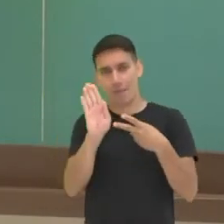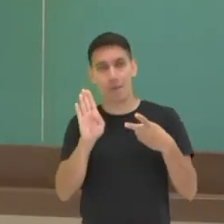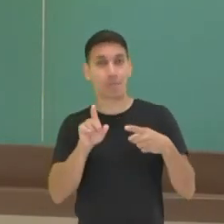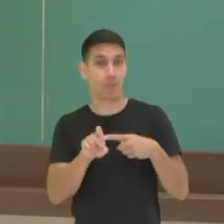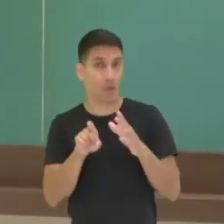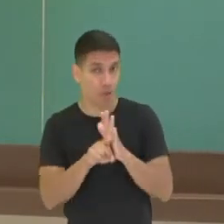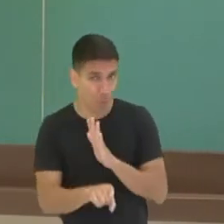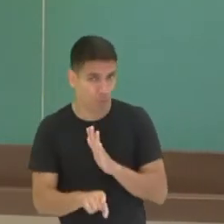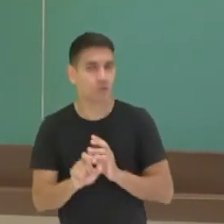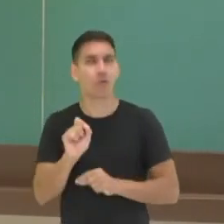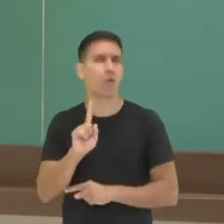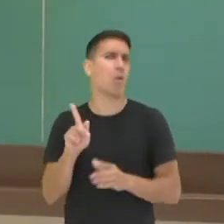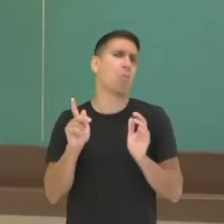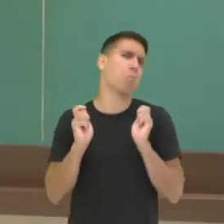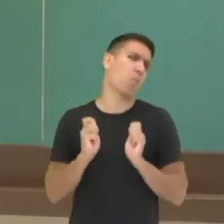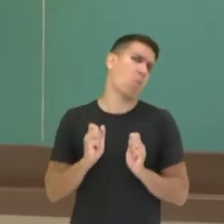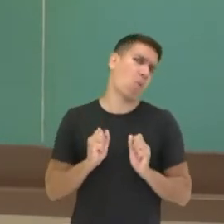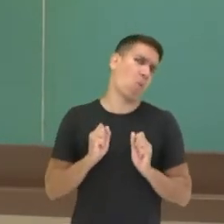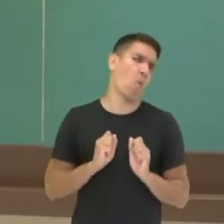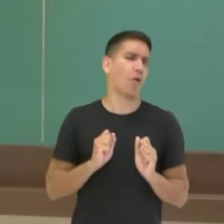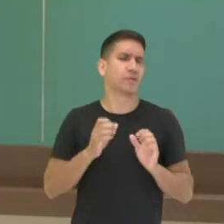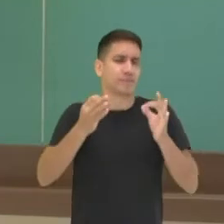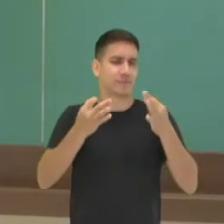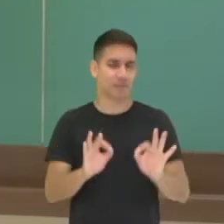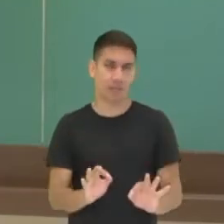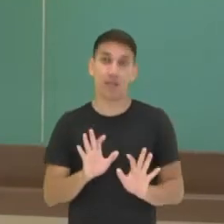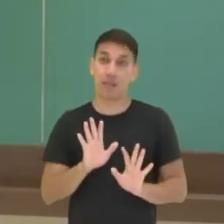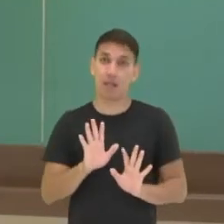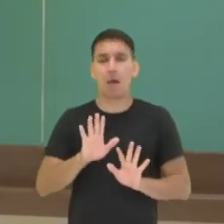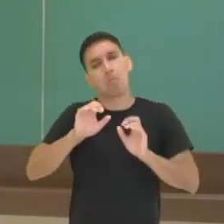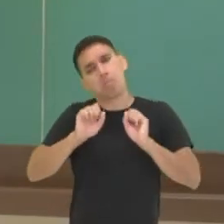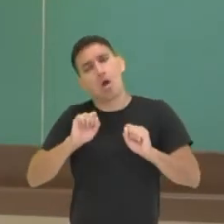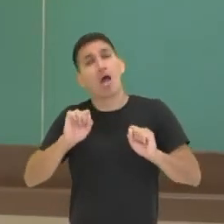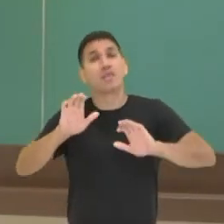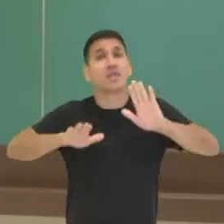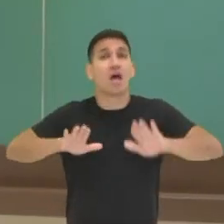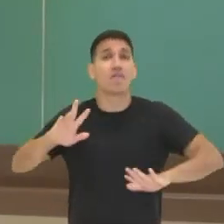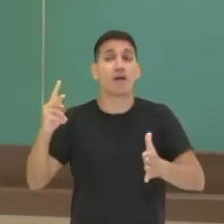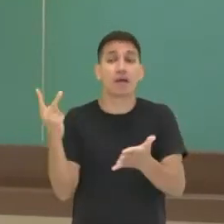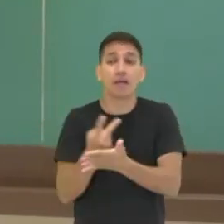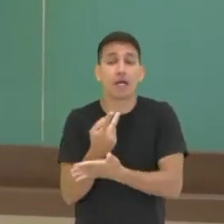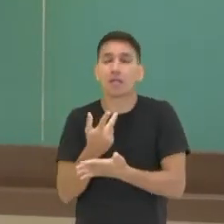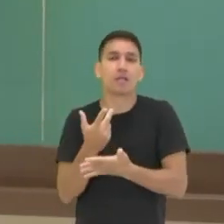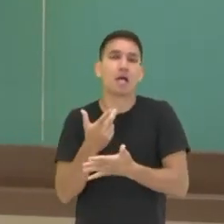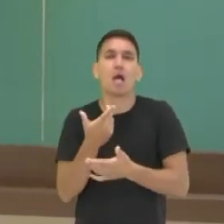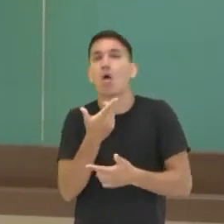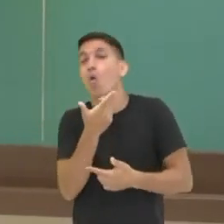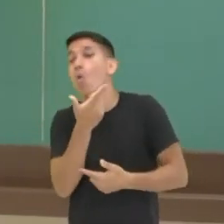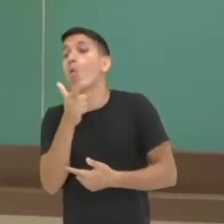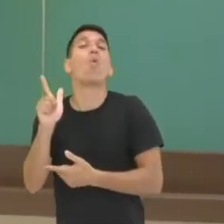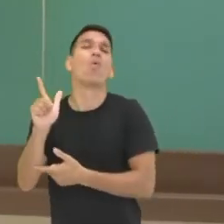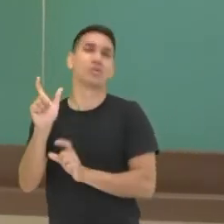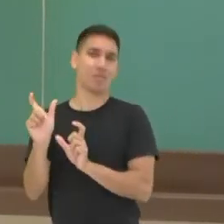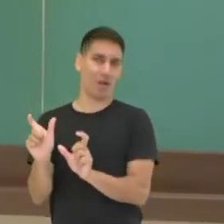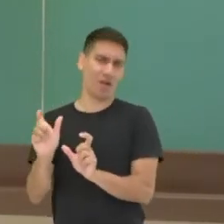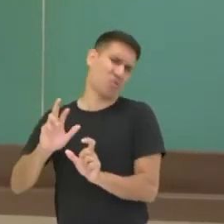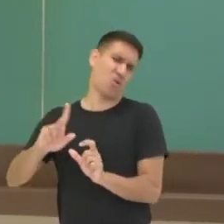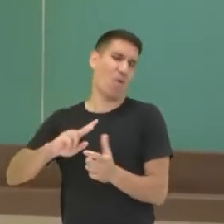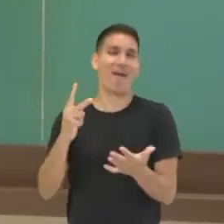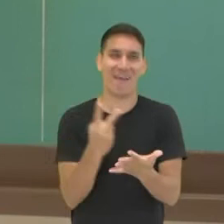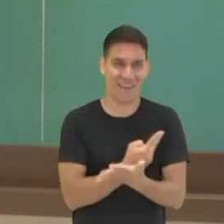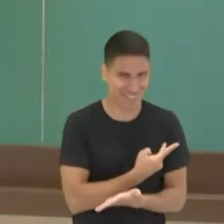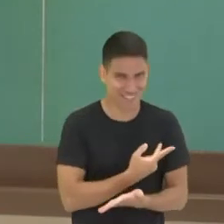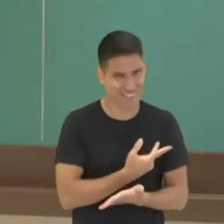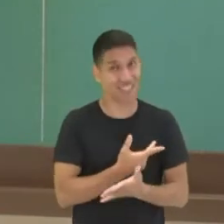1, pode estar correta, né? Embora vocês não tenham utilizado as mesmas palavras ipsis literis ali, mas provavelmente